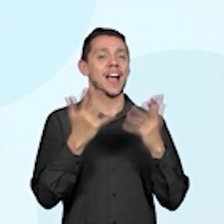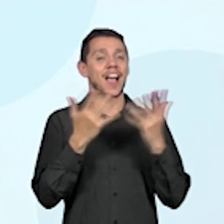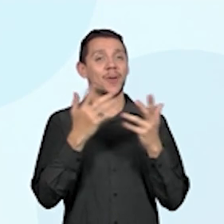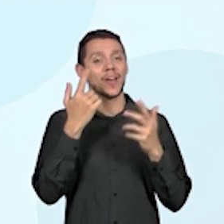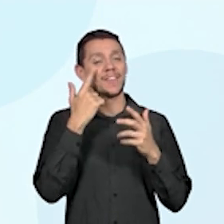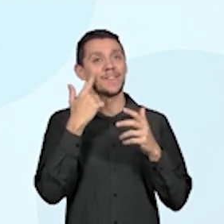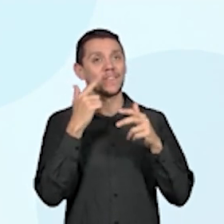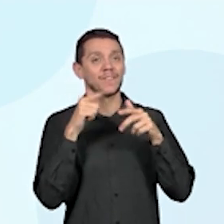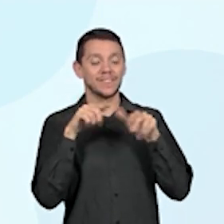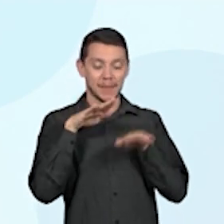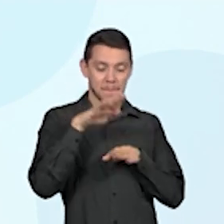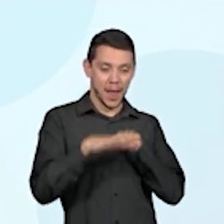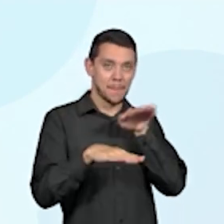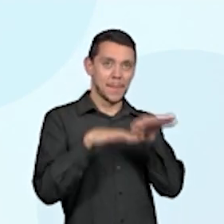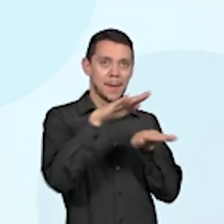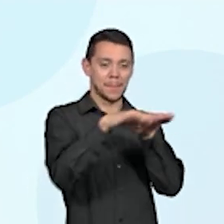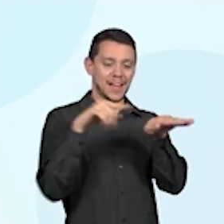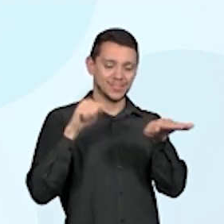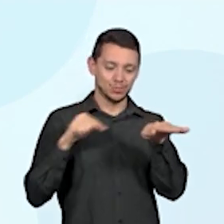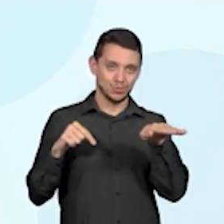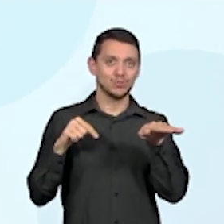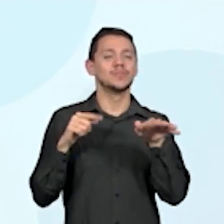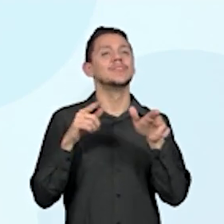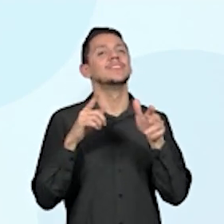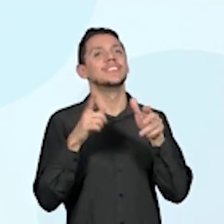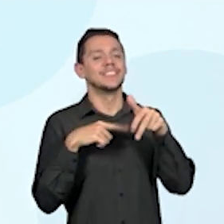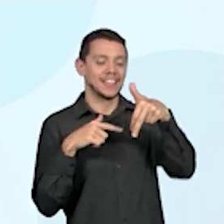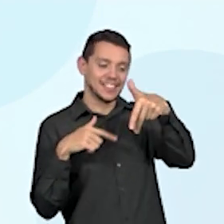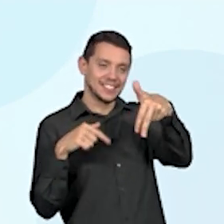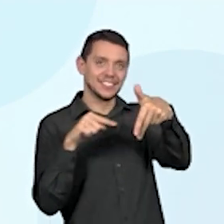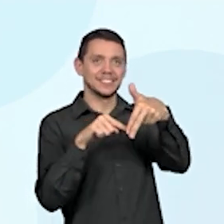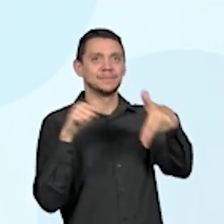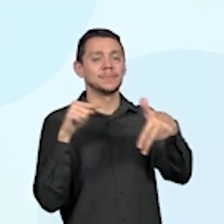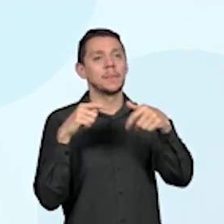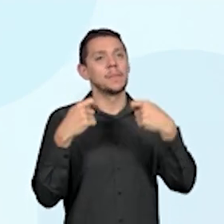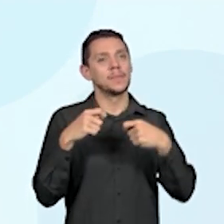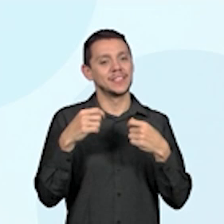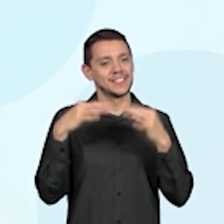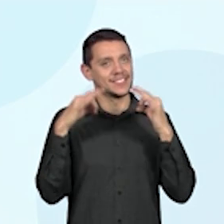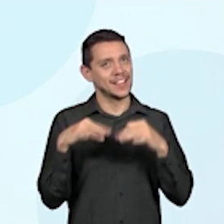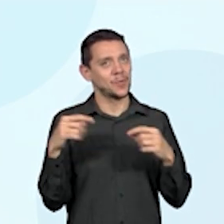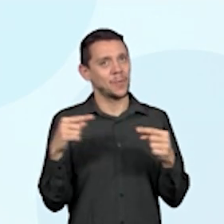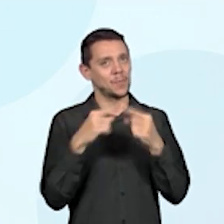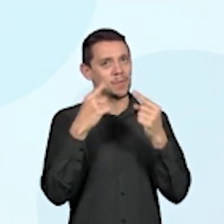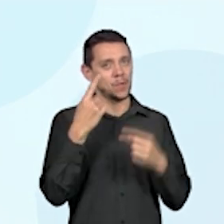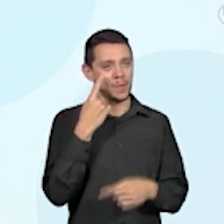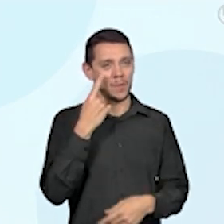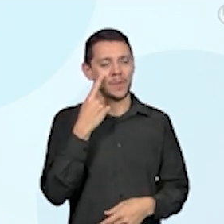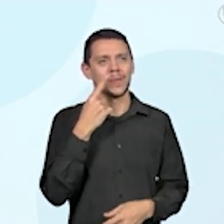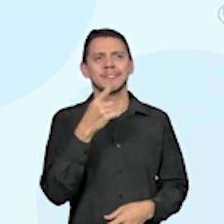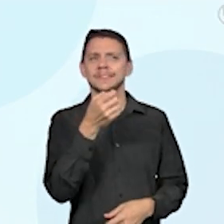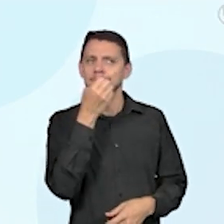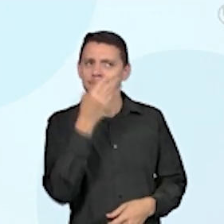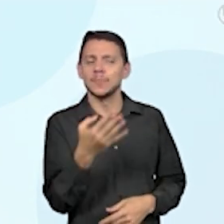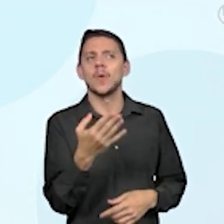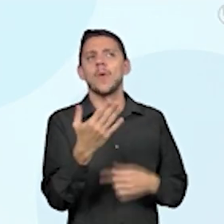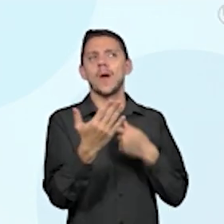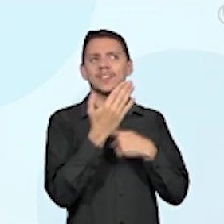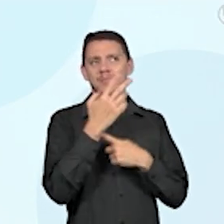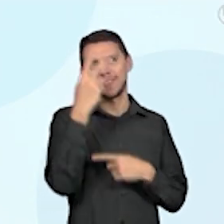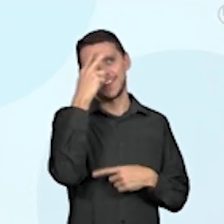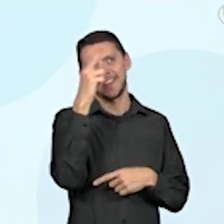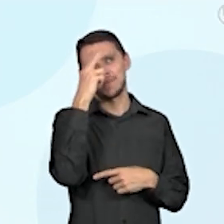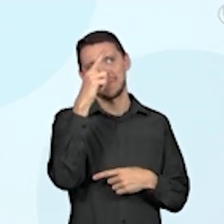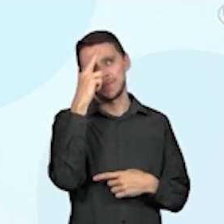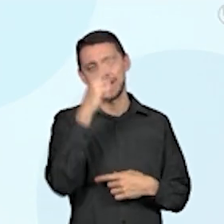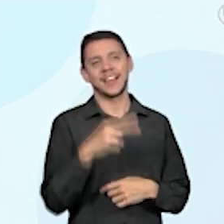isso. Mas é isso mesmo, eu vou colocar, muito bem lembrado. Na direção oposta agora. Isso. Olha, bem lembrado. Vou colocar aqui